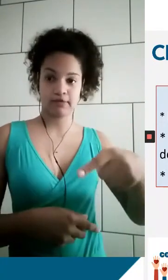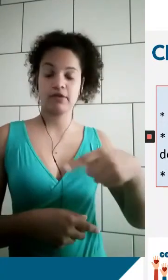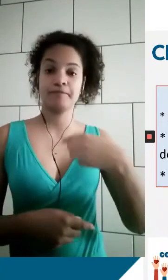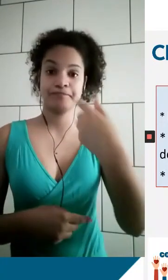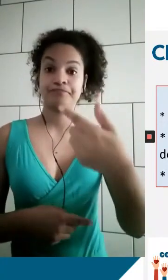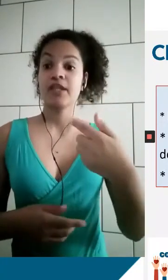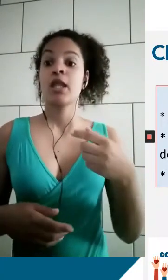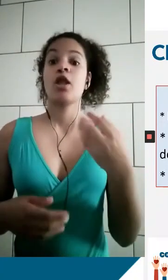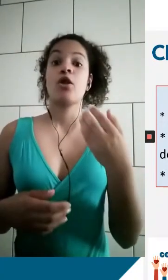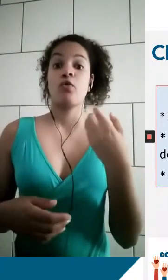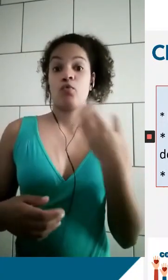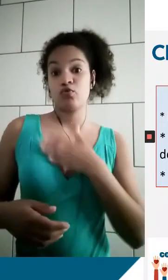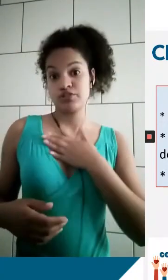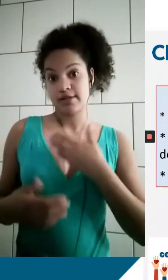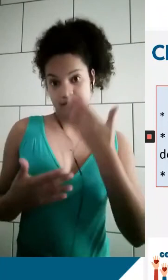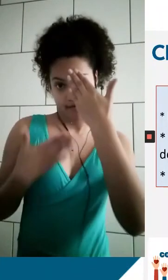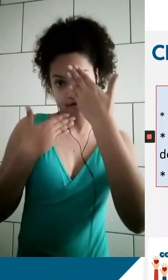nome da Coordenação de Biologia